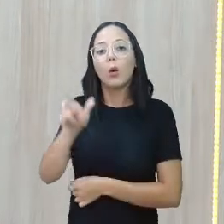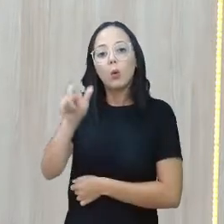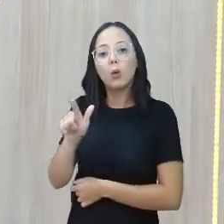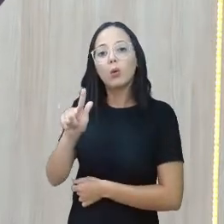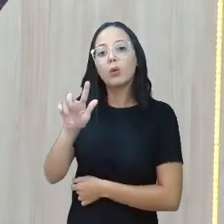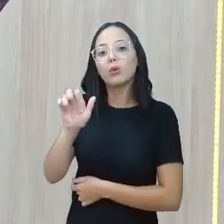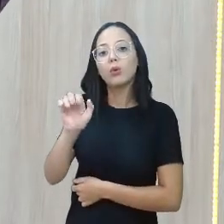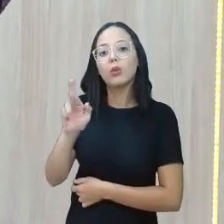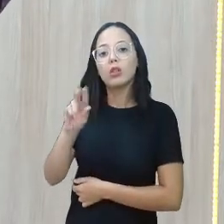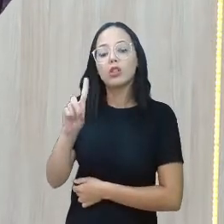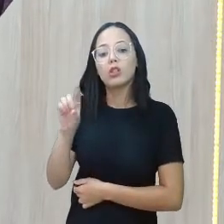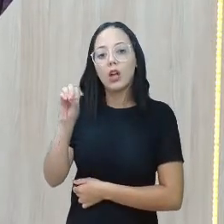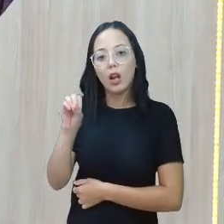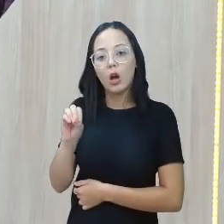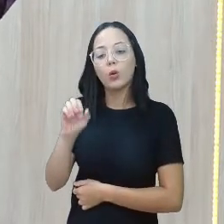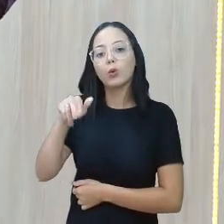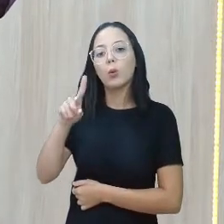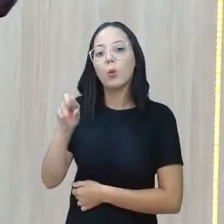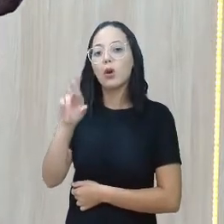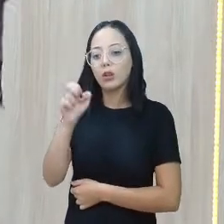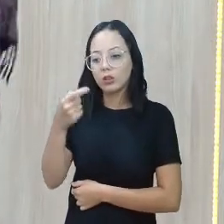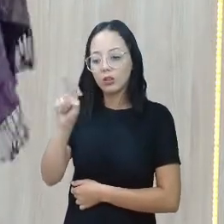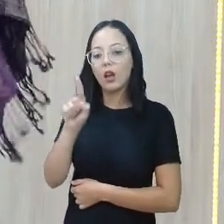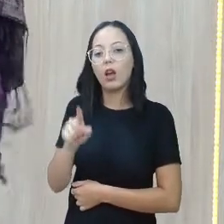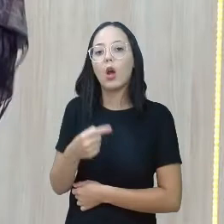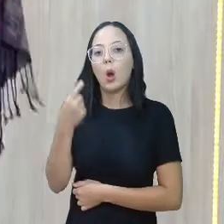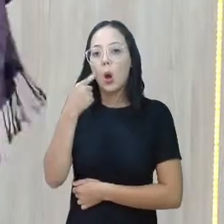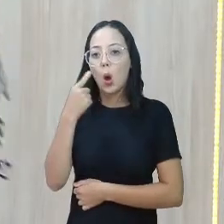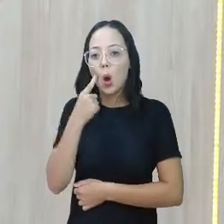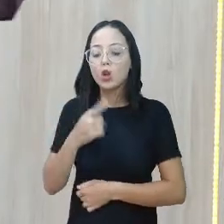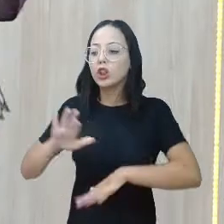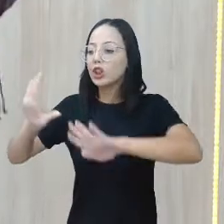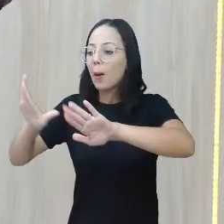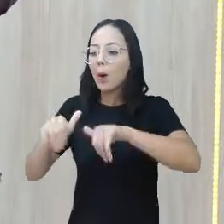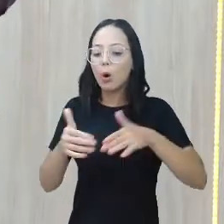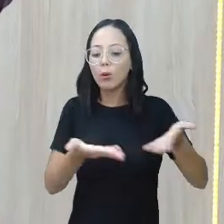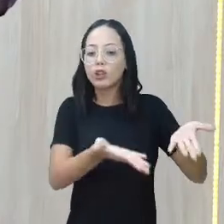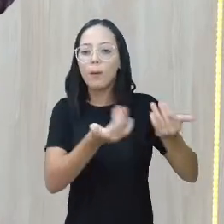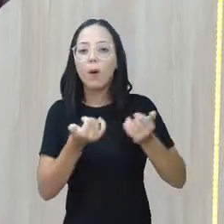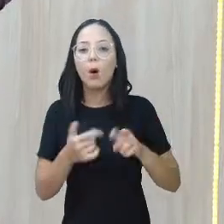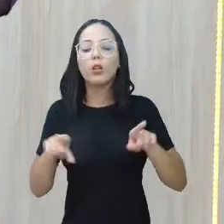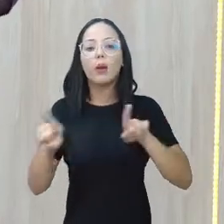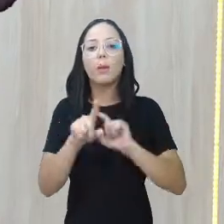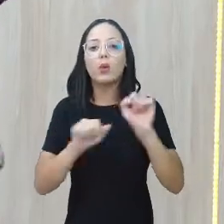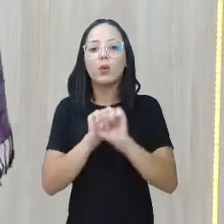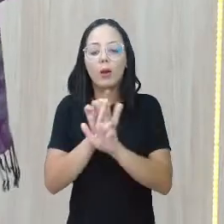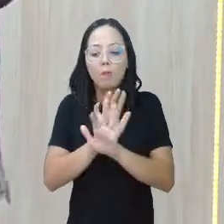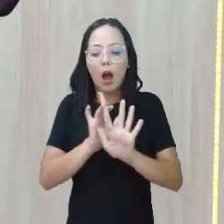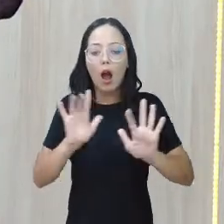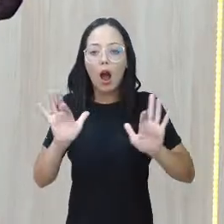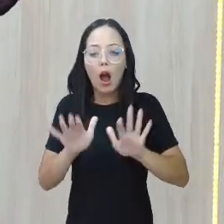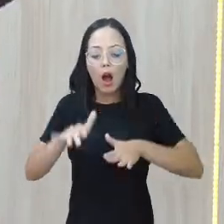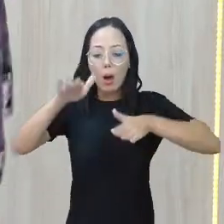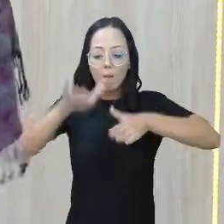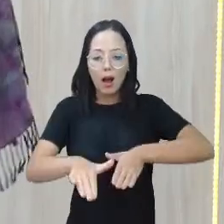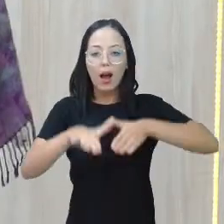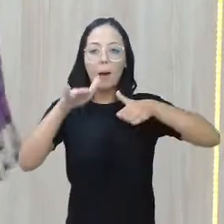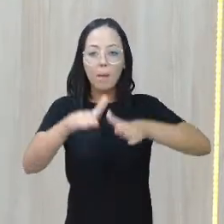Vandré, depois dessa música, não é, realmente levantou, e essa música ela guiou passeatas